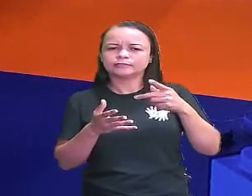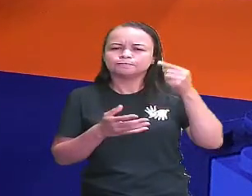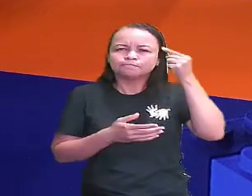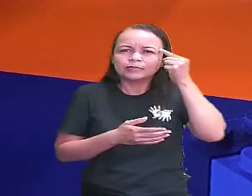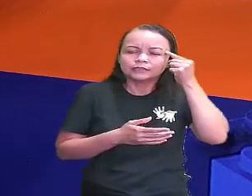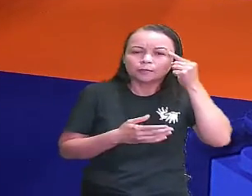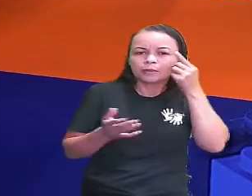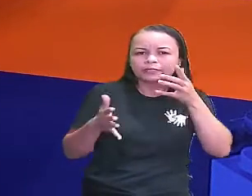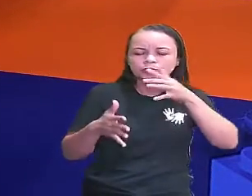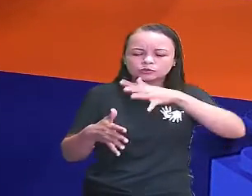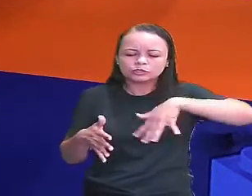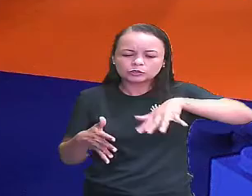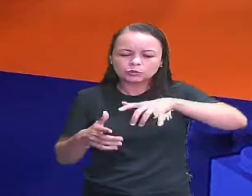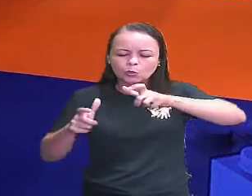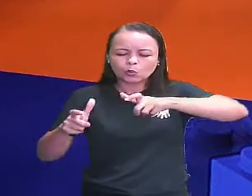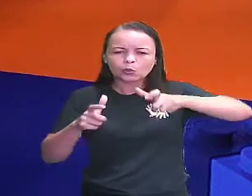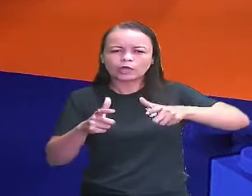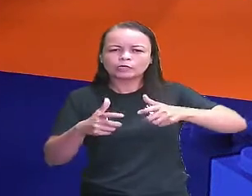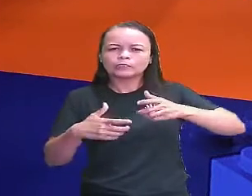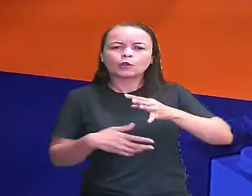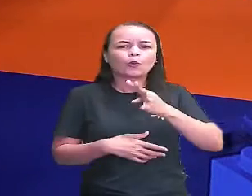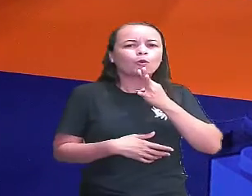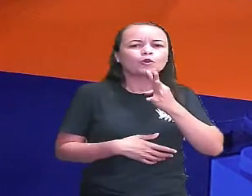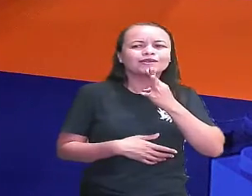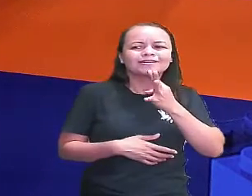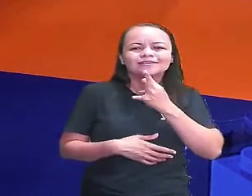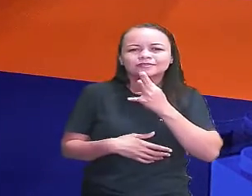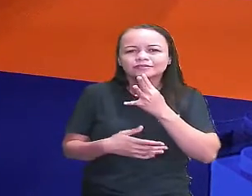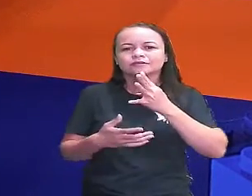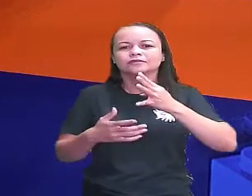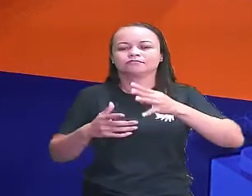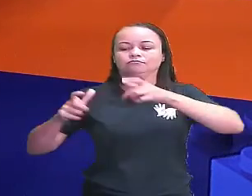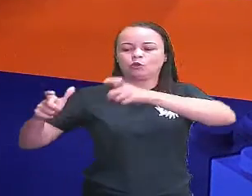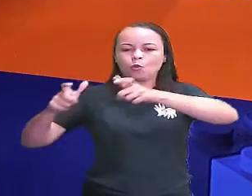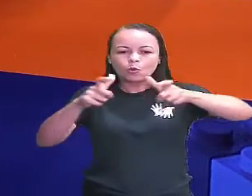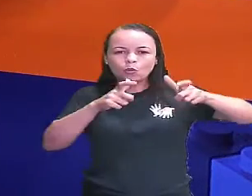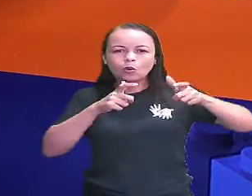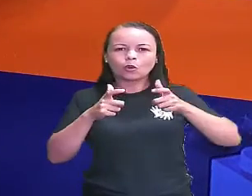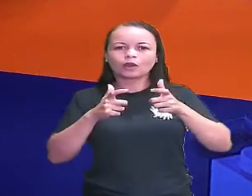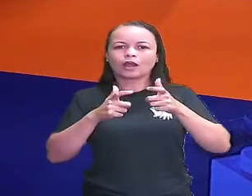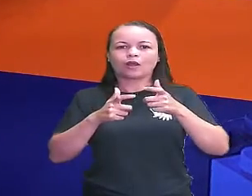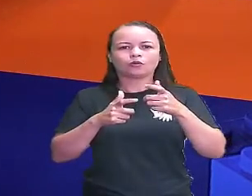espaço. Entendeu? A conhecer a dimensão do seu corpo.